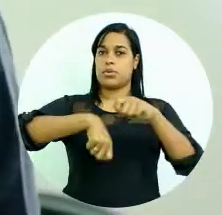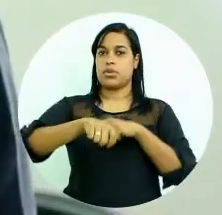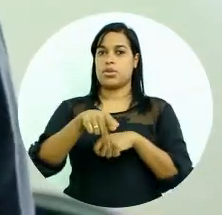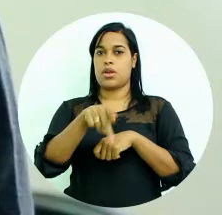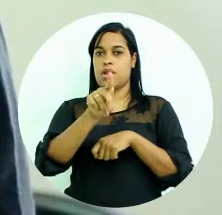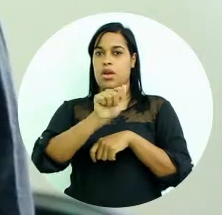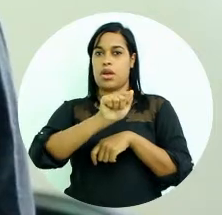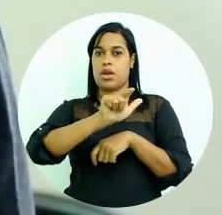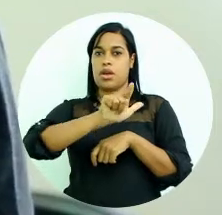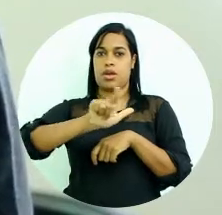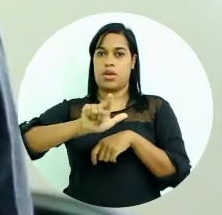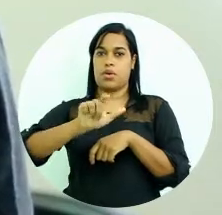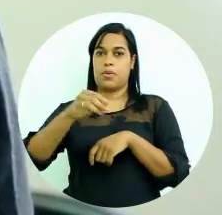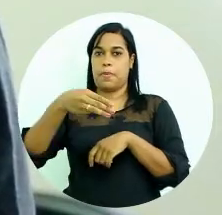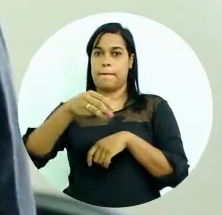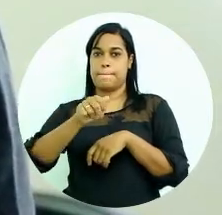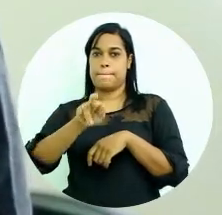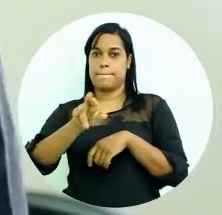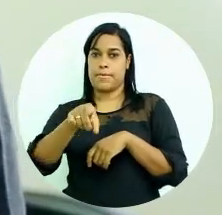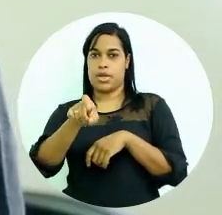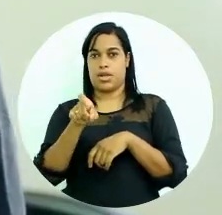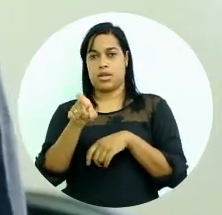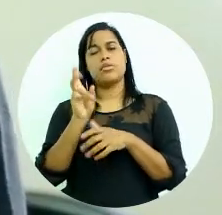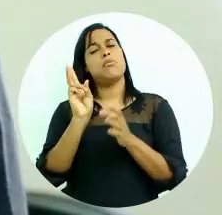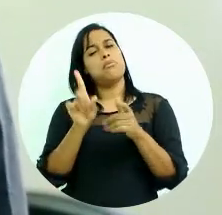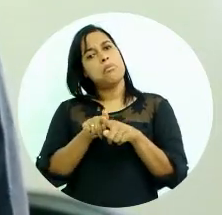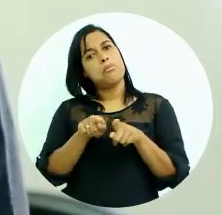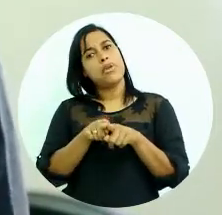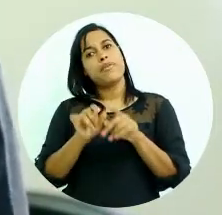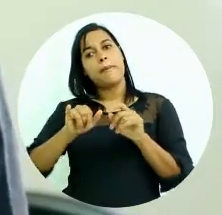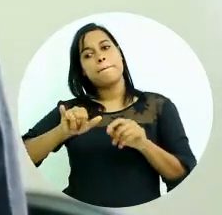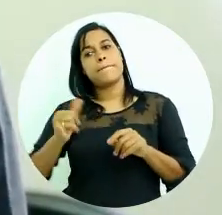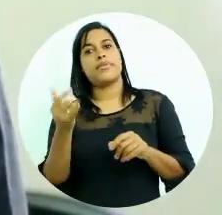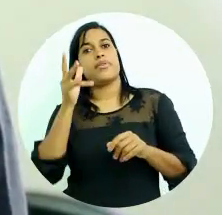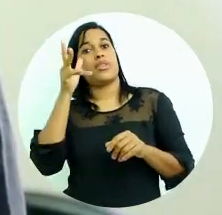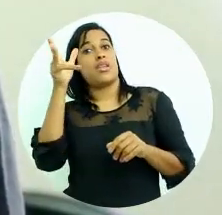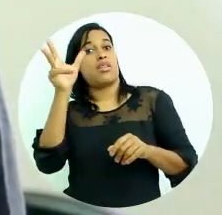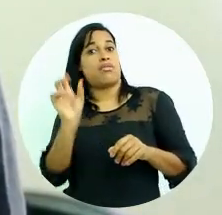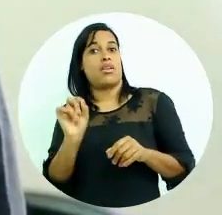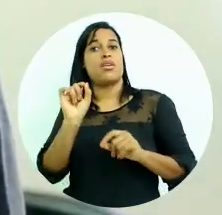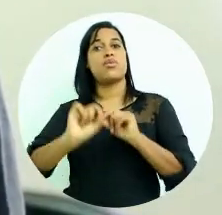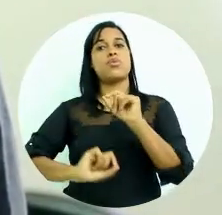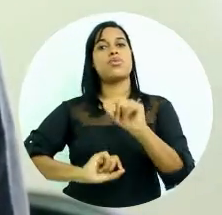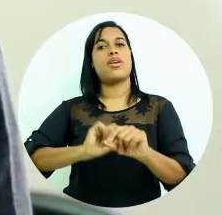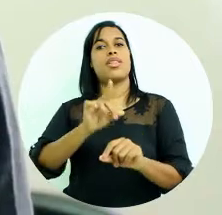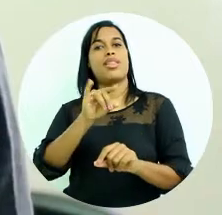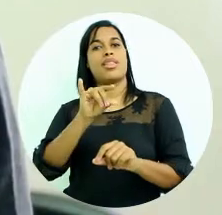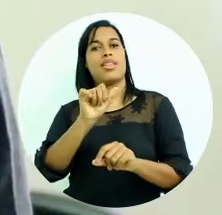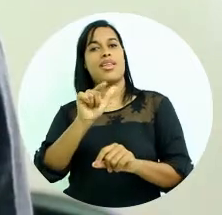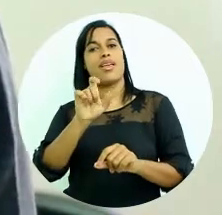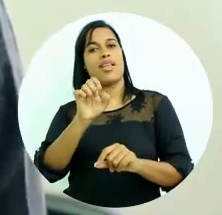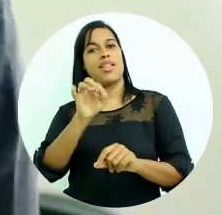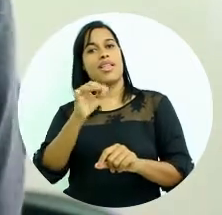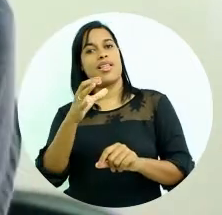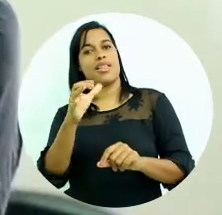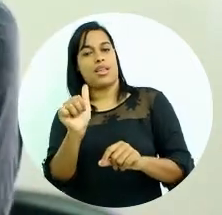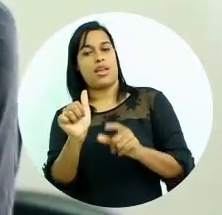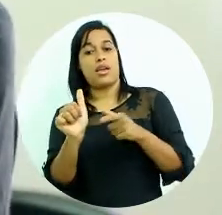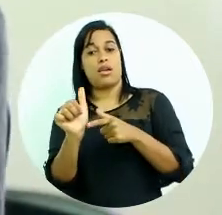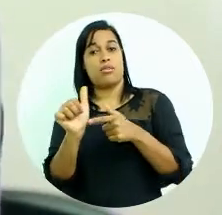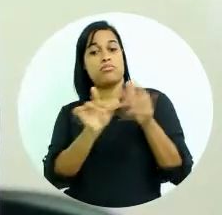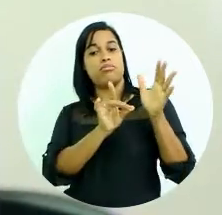economista chamado Karl Marx, ele também vai aproveitar essa ideia de dialética, mas